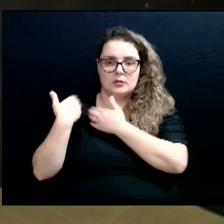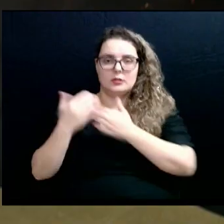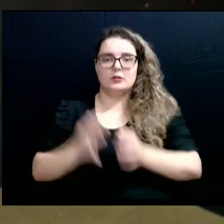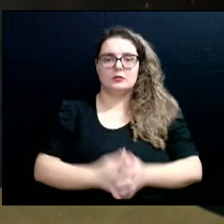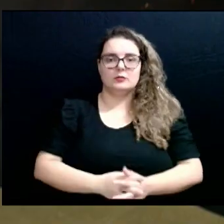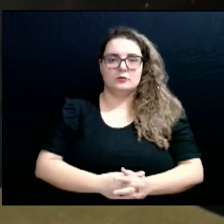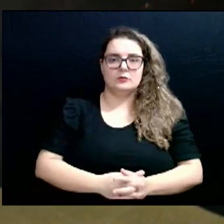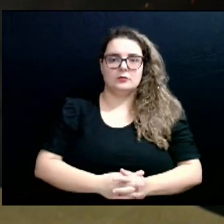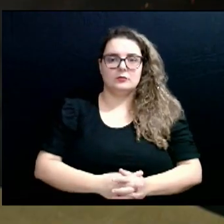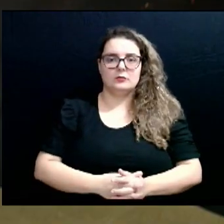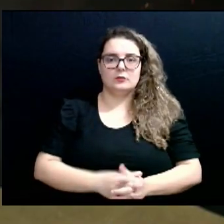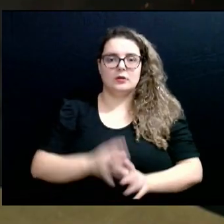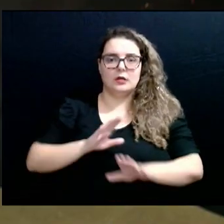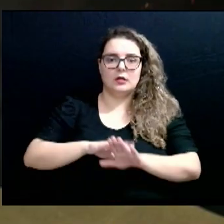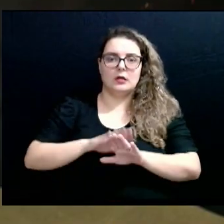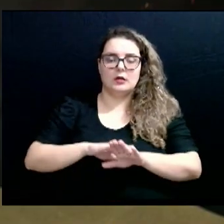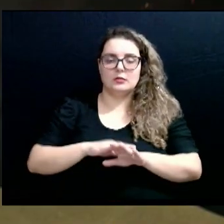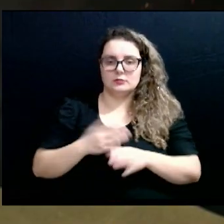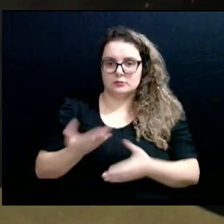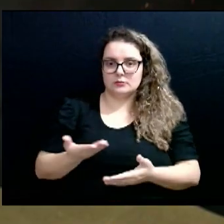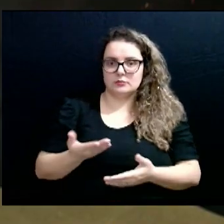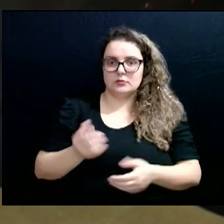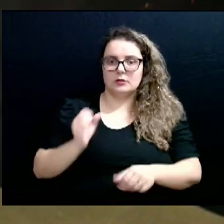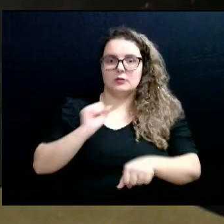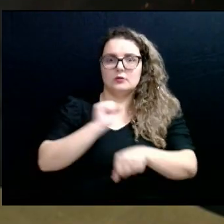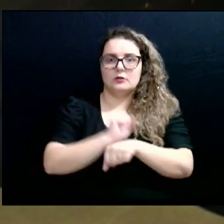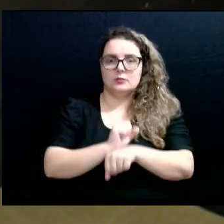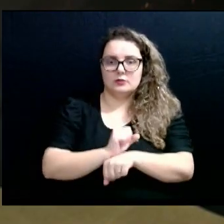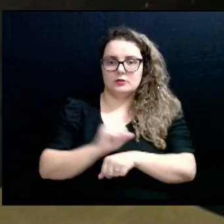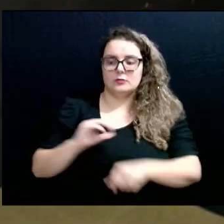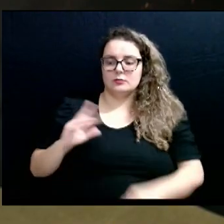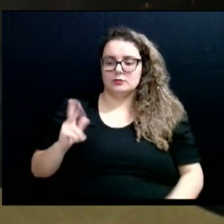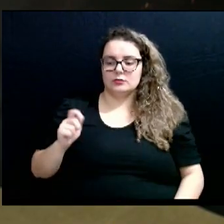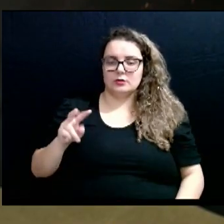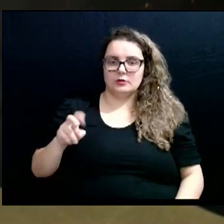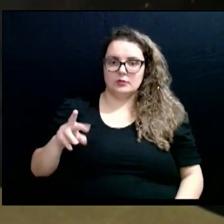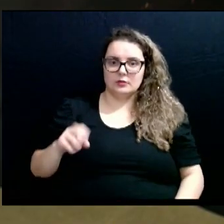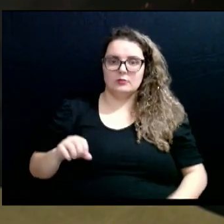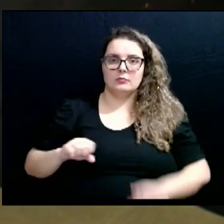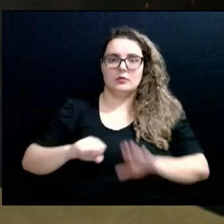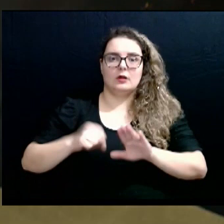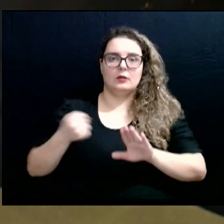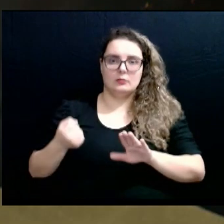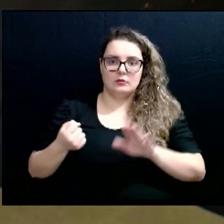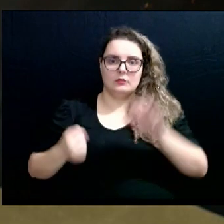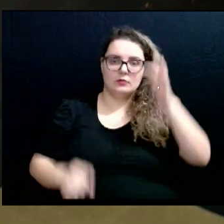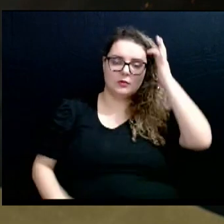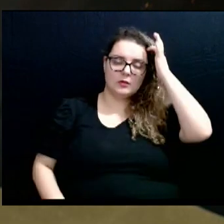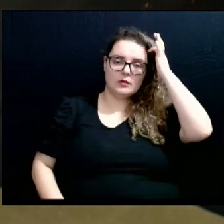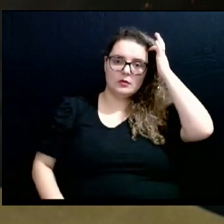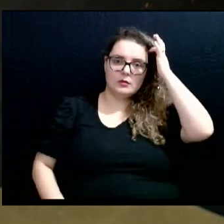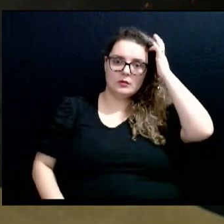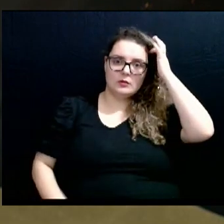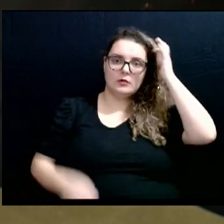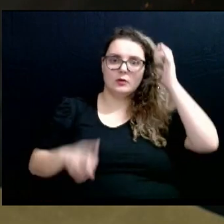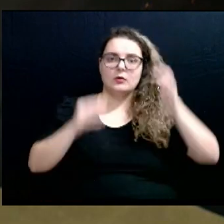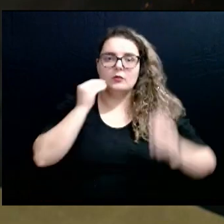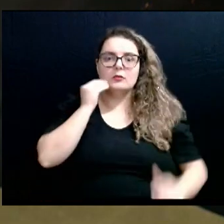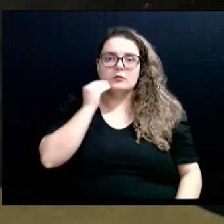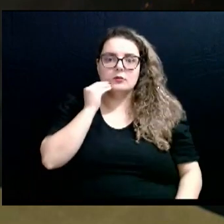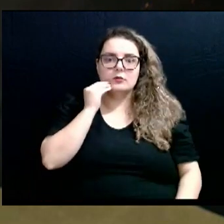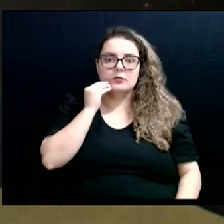cuidador, esperar um chaveiro para poder abrir esse banheiro ou tentar arrombar essa